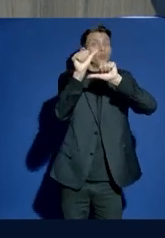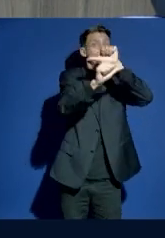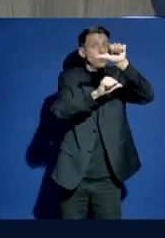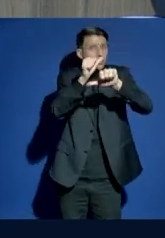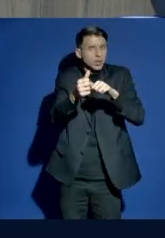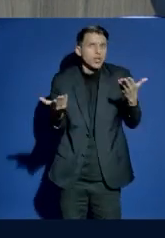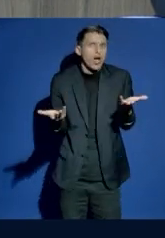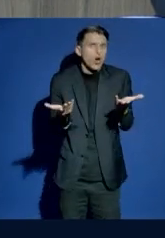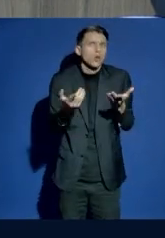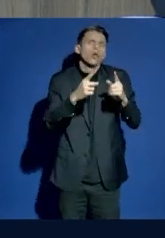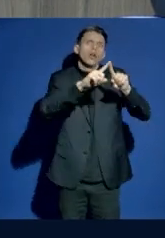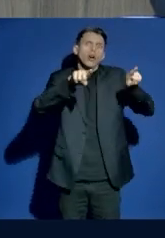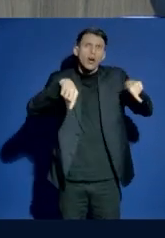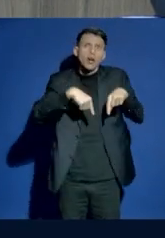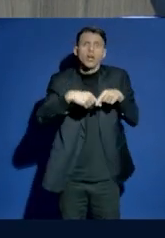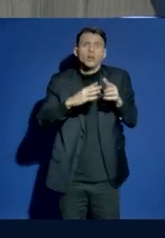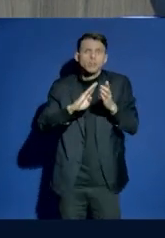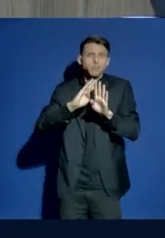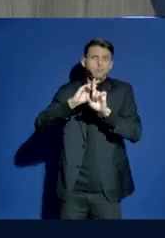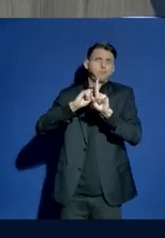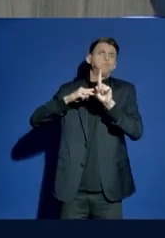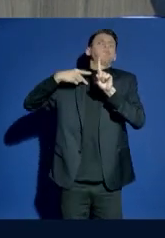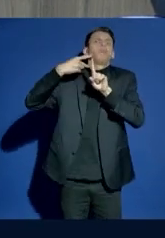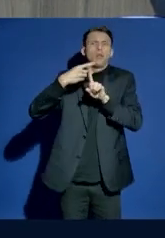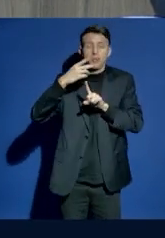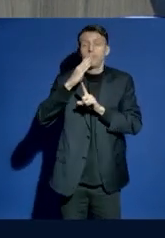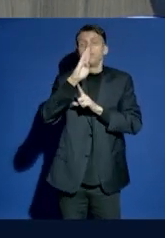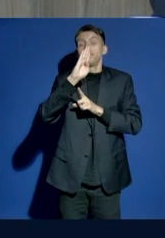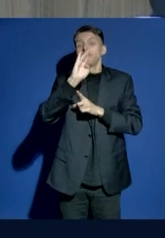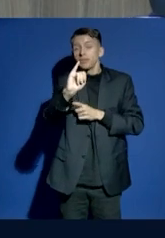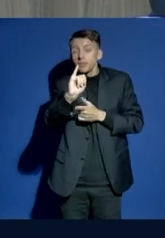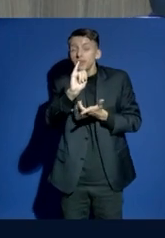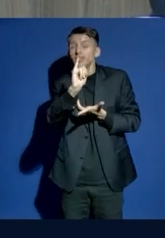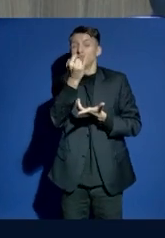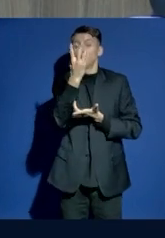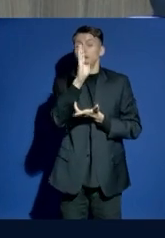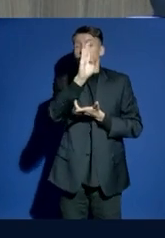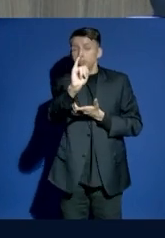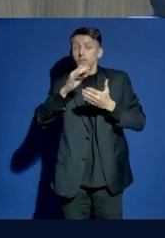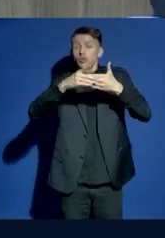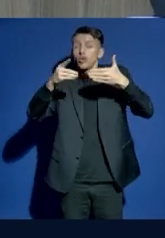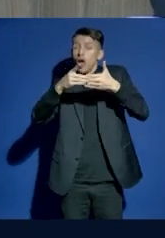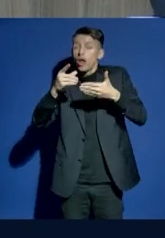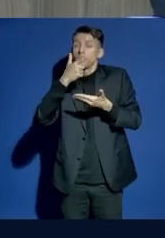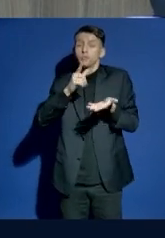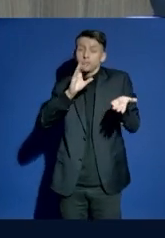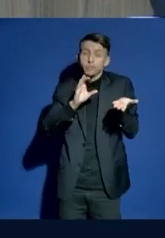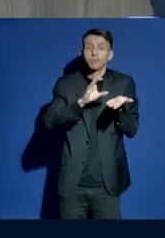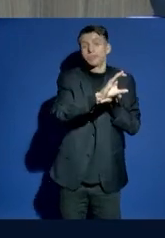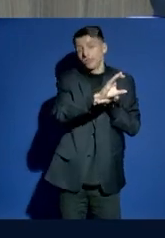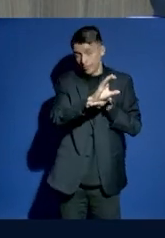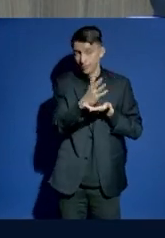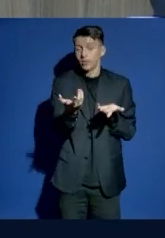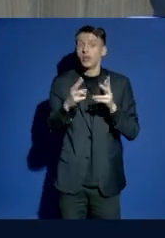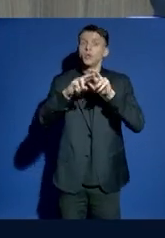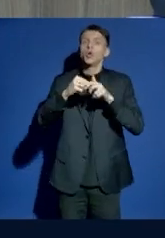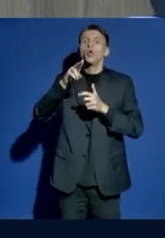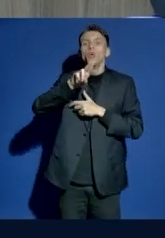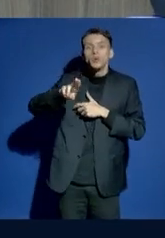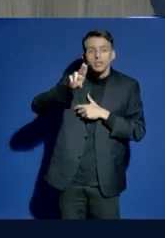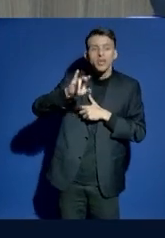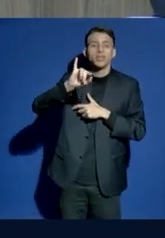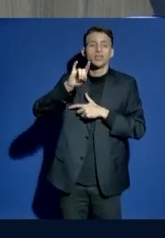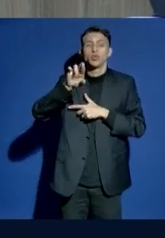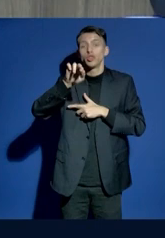milhões e passamos de bilhão de dólar para fazer uma refinaria, né? Nós vamos utilizar o hidrogênio, então